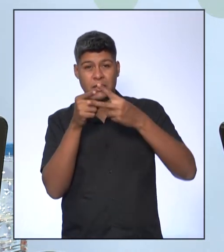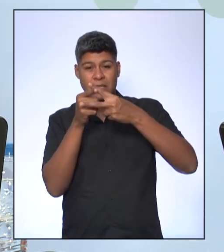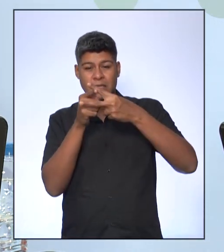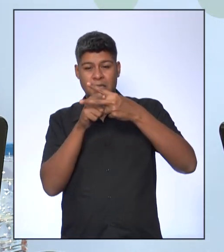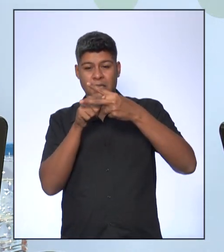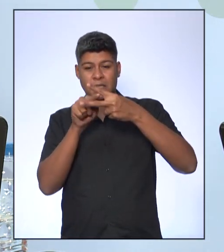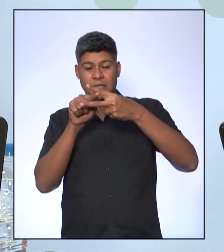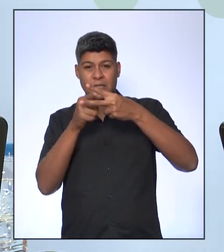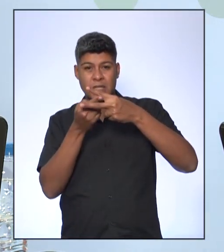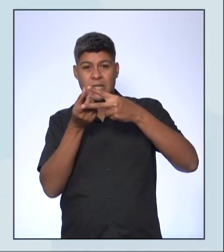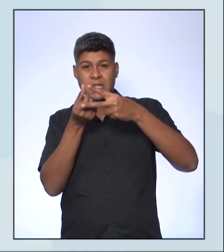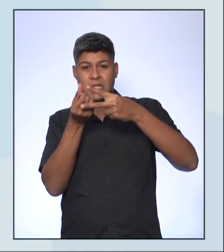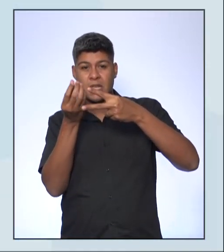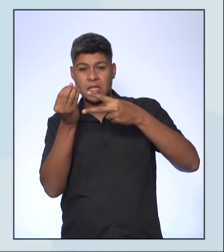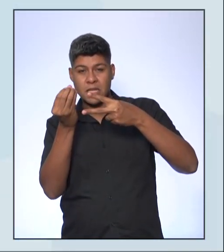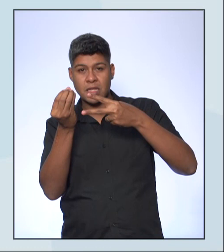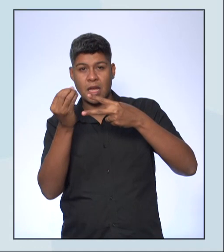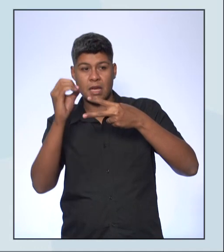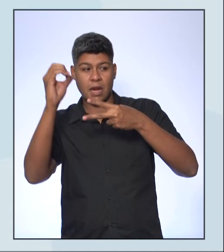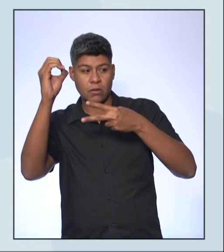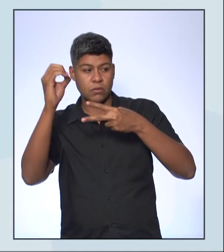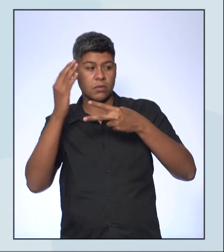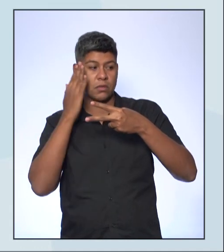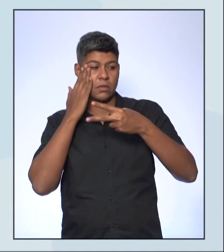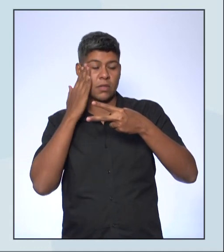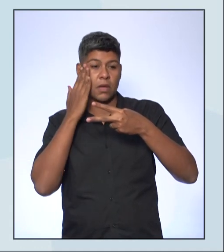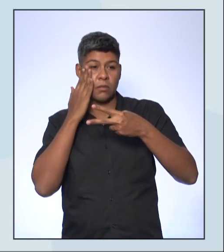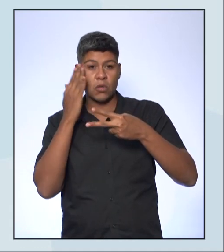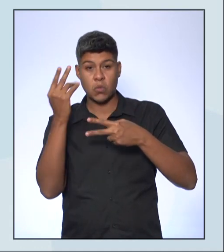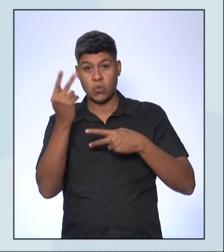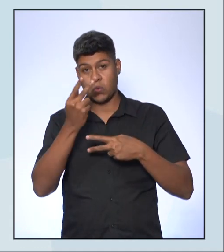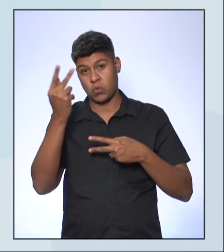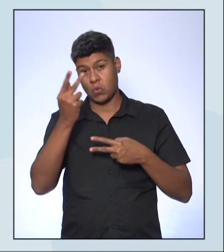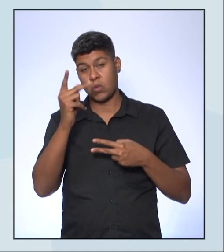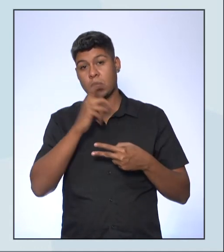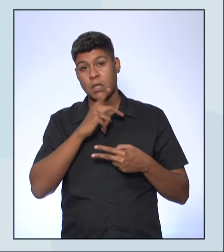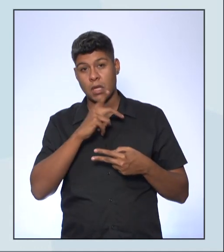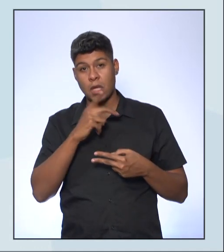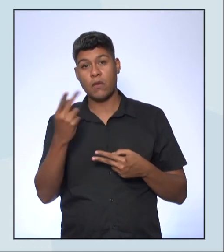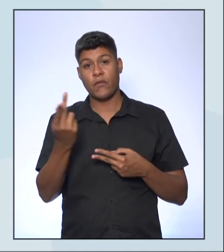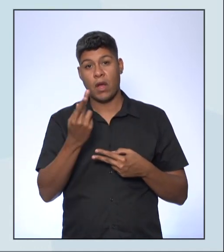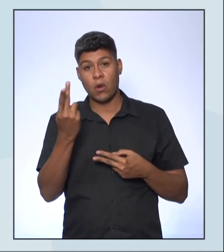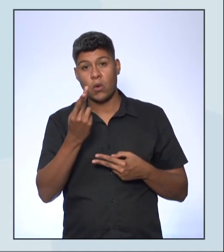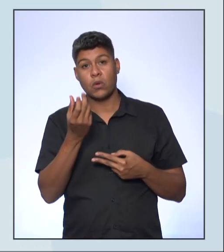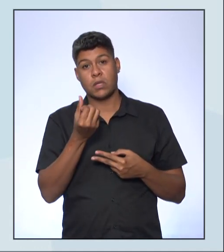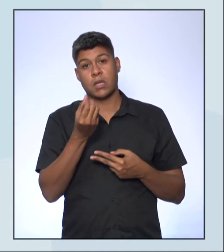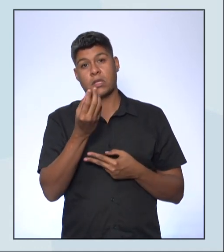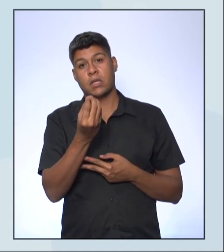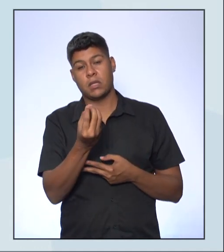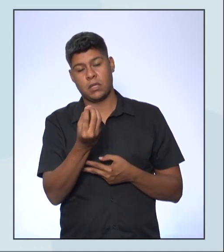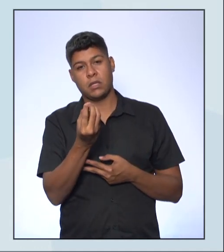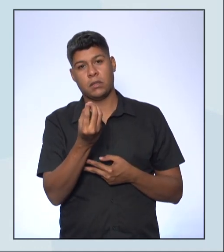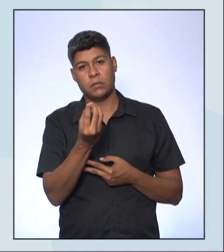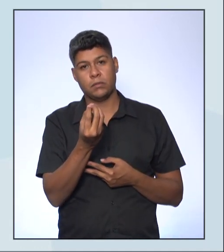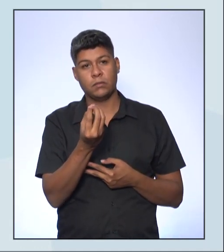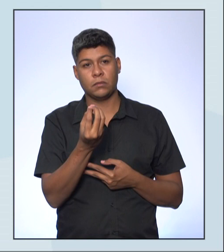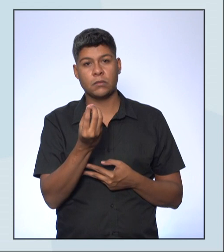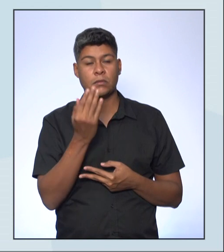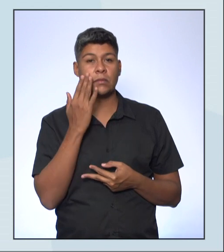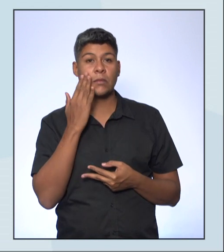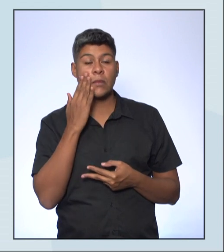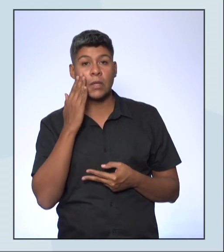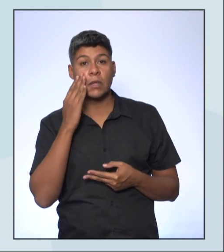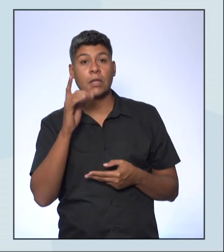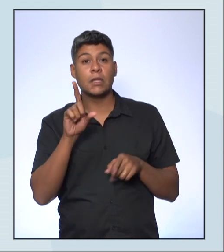né? Possivelmente. Então, 60 graus, os dois ângulos têm o mesmo valor, dois ângulos têm 60. Uma Isso suposição, mesmo. né? Isso mesmo. Ah.